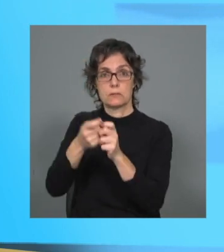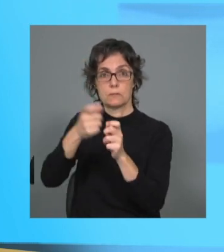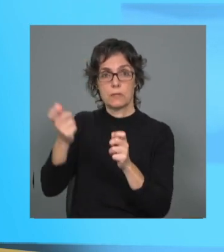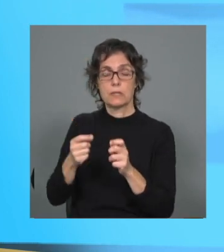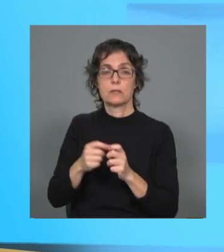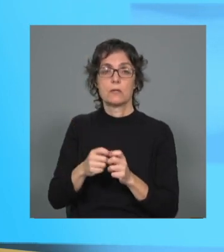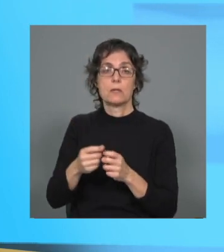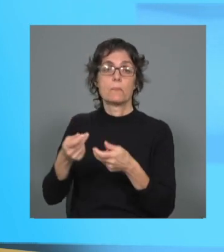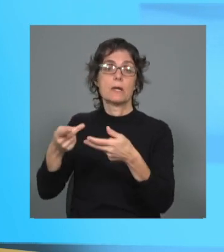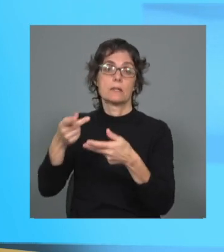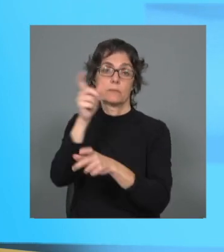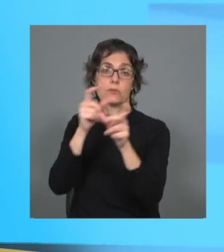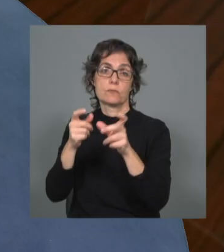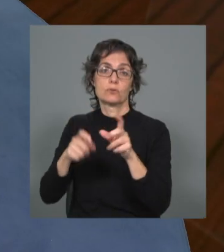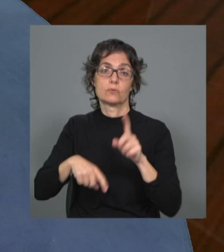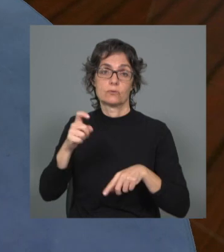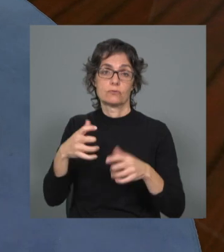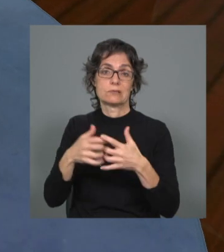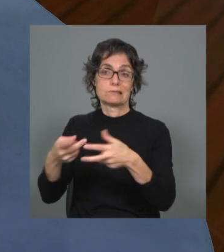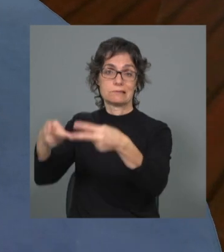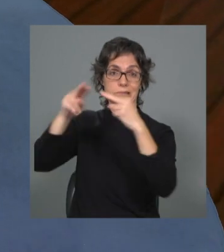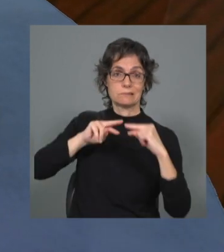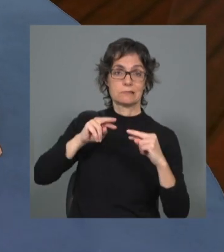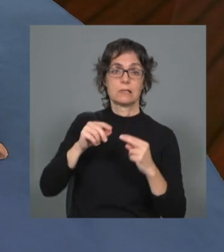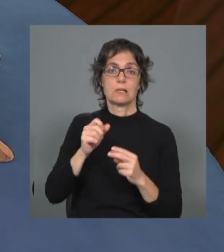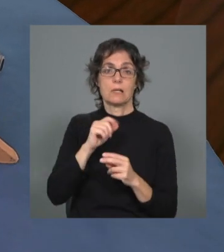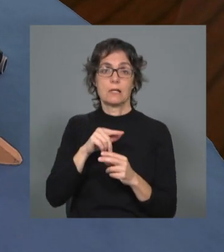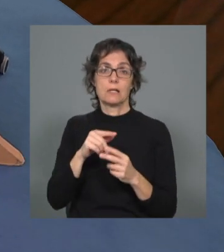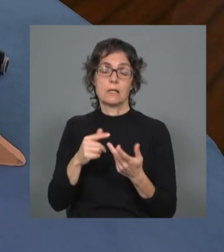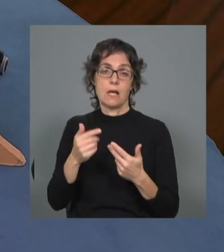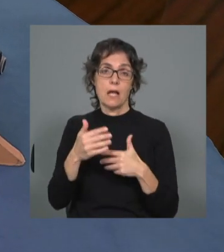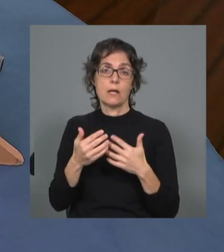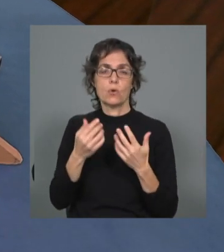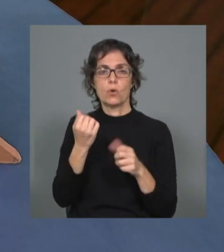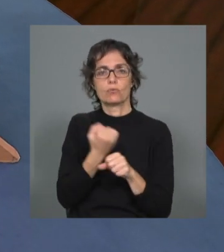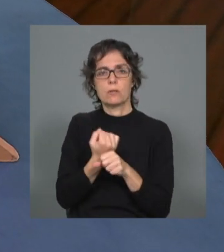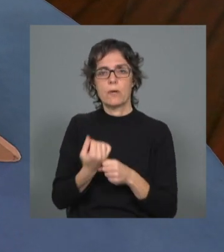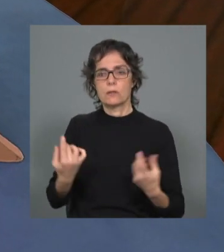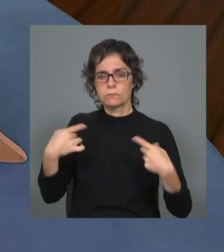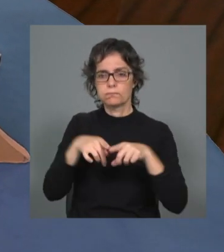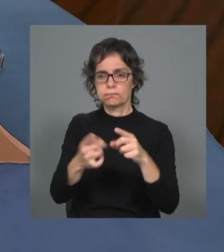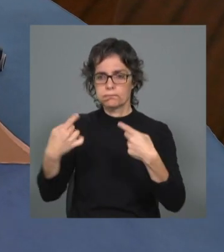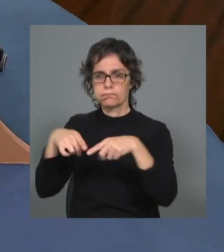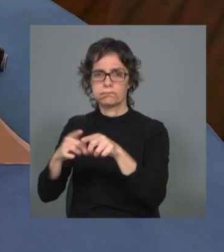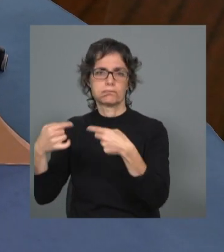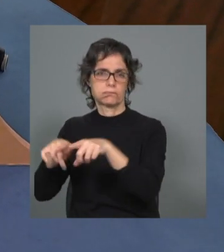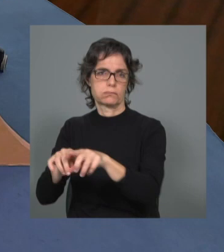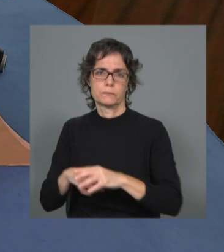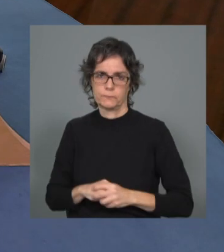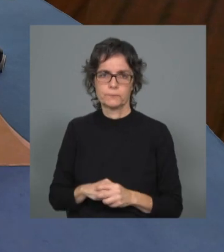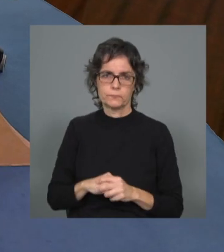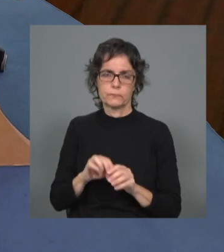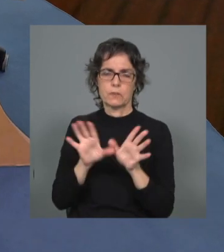próximos e depois os refugiados que podem chegar até nós. Vai ser tudo ao mesmo tempo. Tudo ao mesmo tempo e que a reclamarem atenção e urgência,